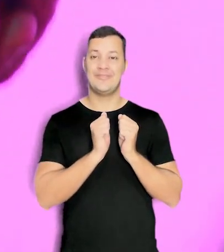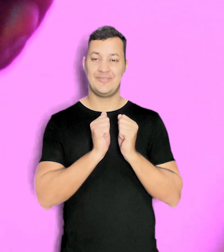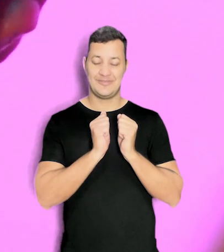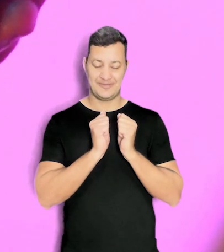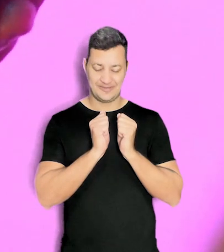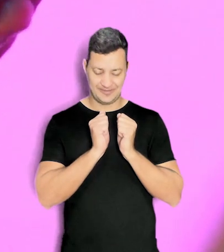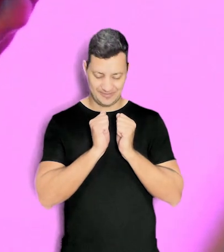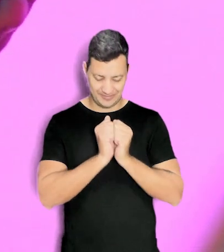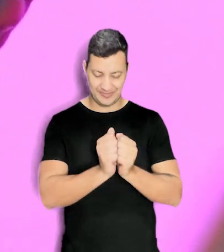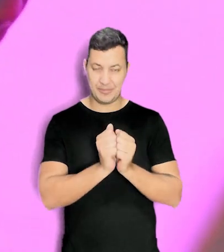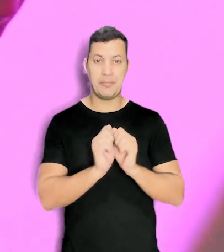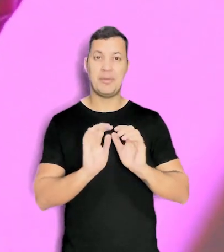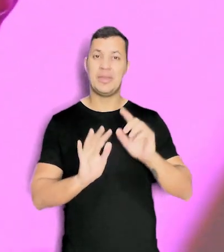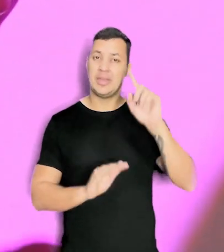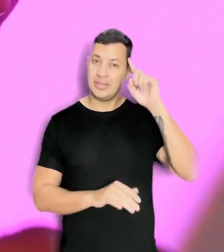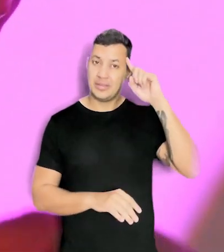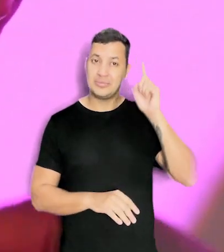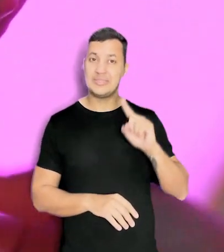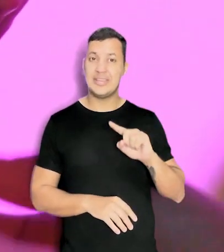Eu não sei